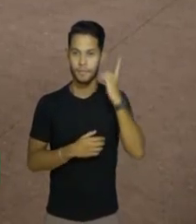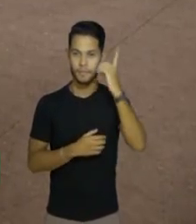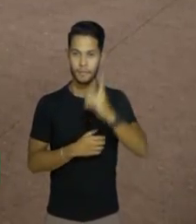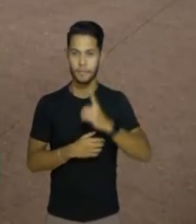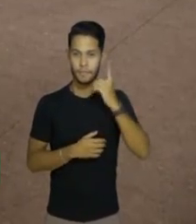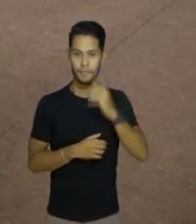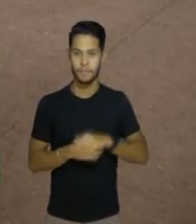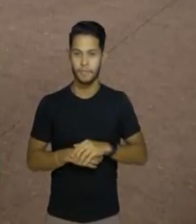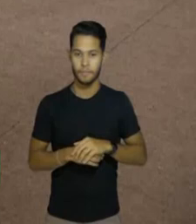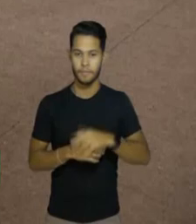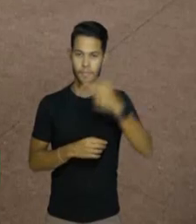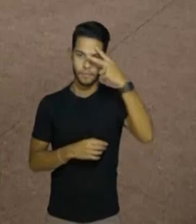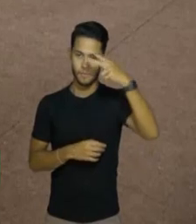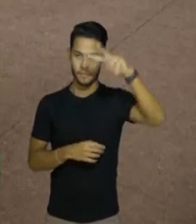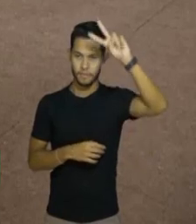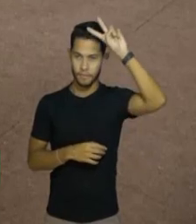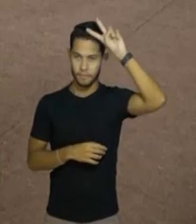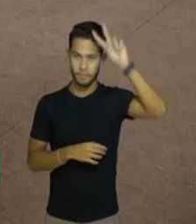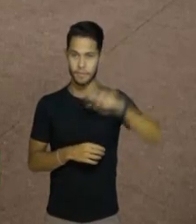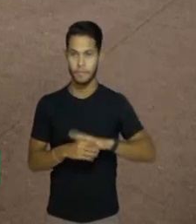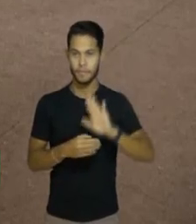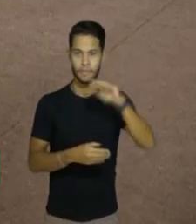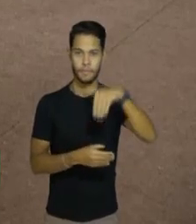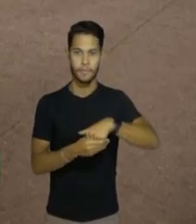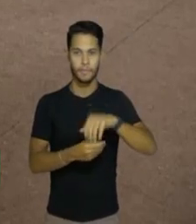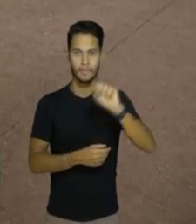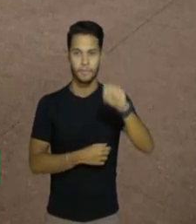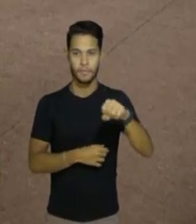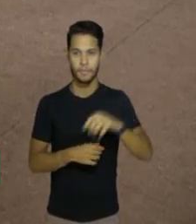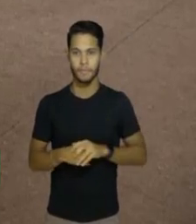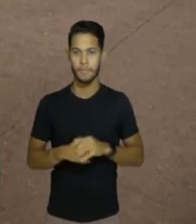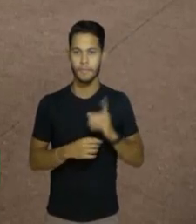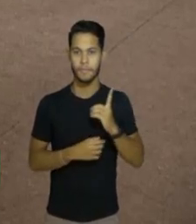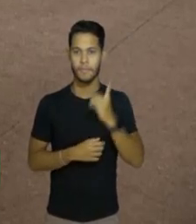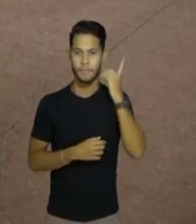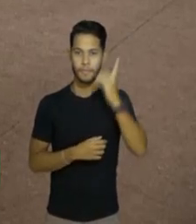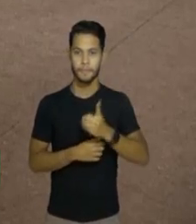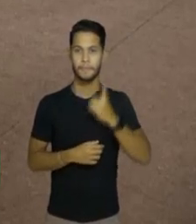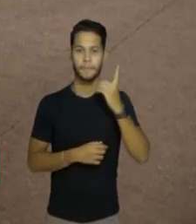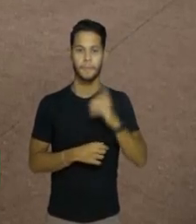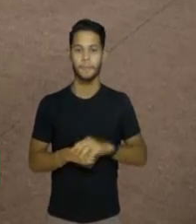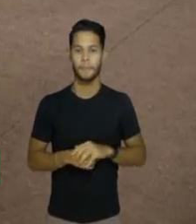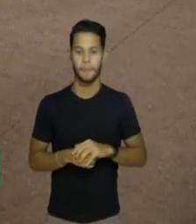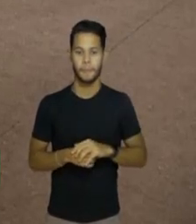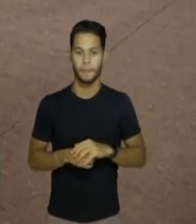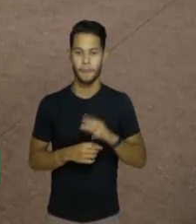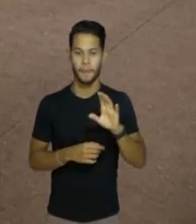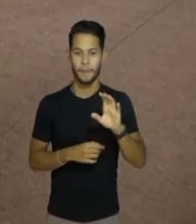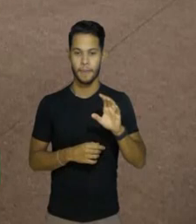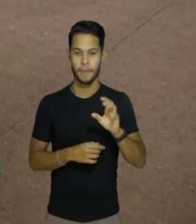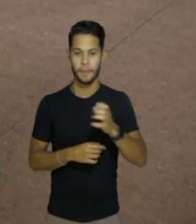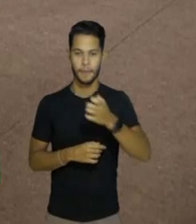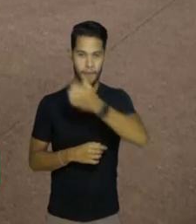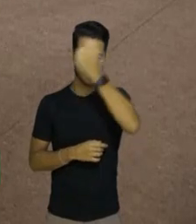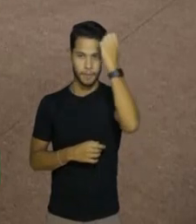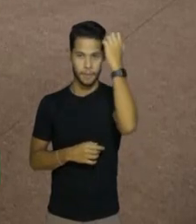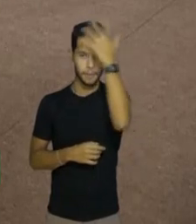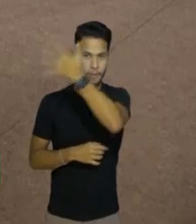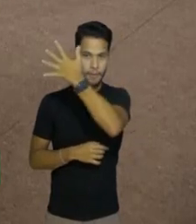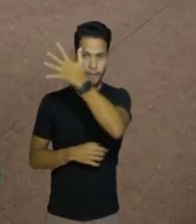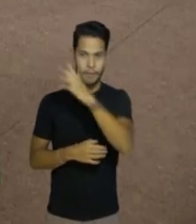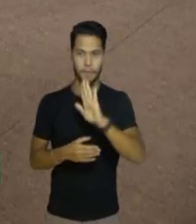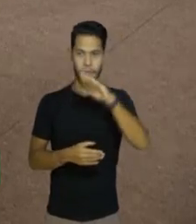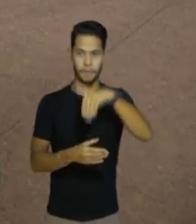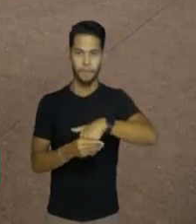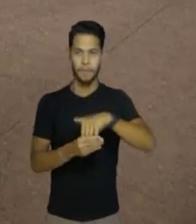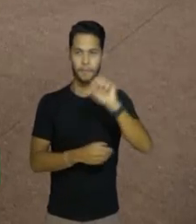Preso? Deputado doutor Vicente Caro Preso vota sim. Como vota deputado Emerson Stein? Deputado Emerson Stein vota sim. Como